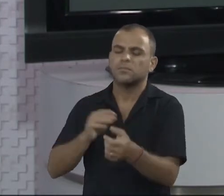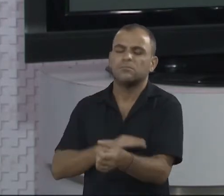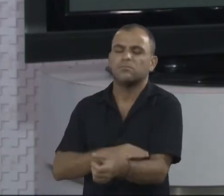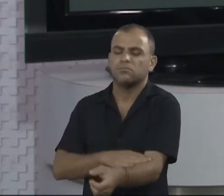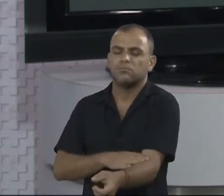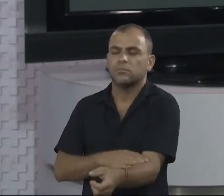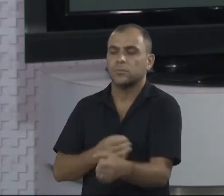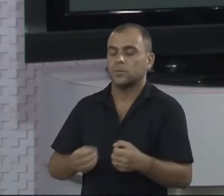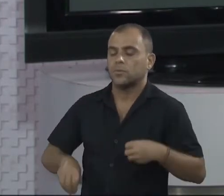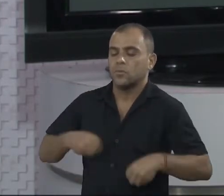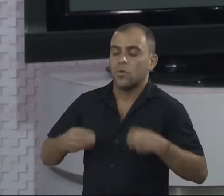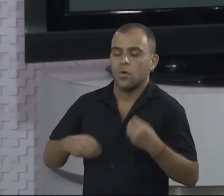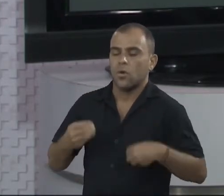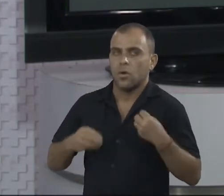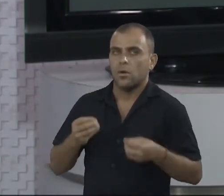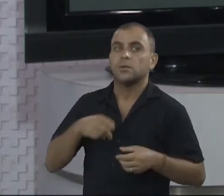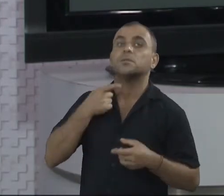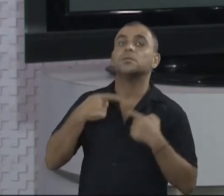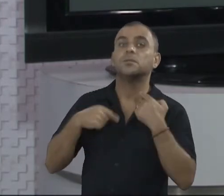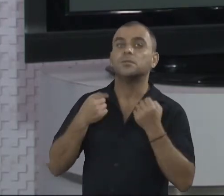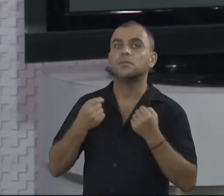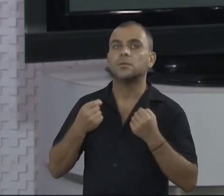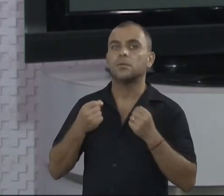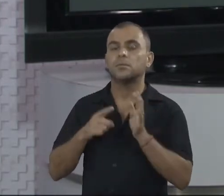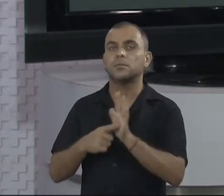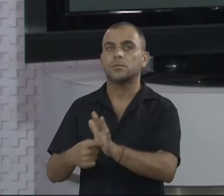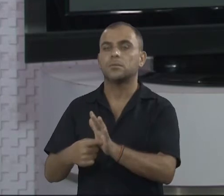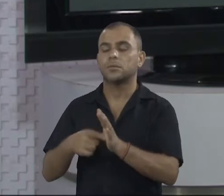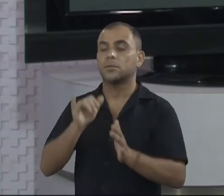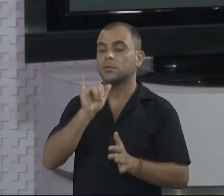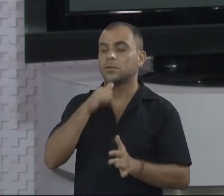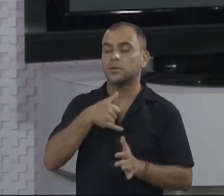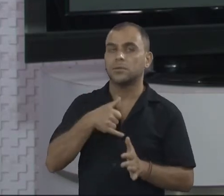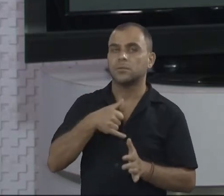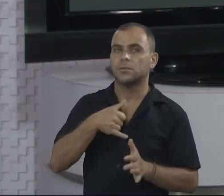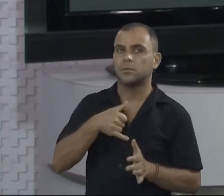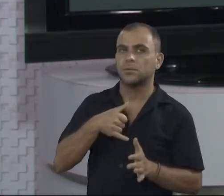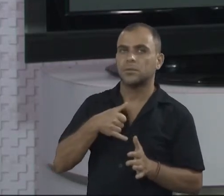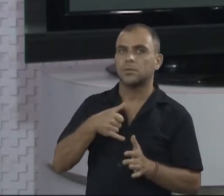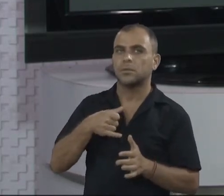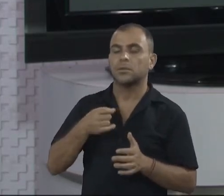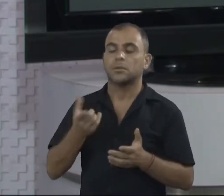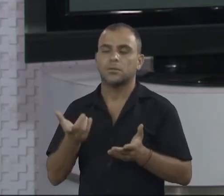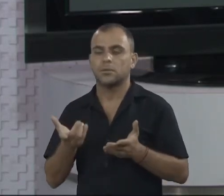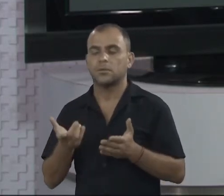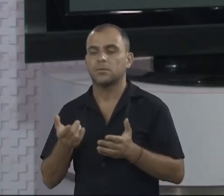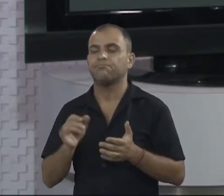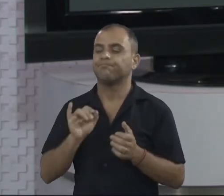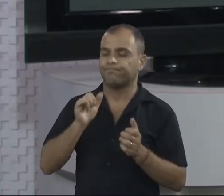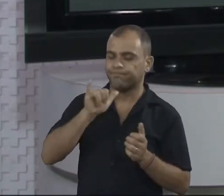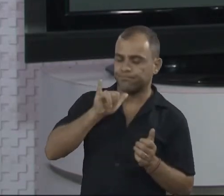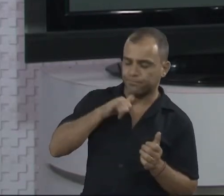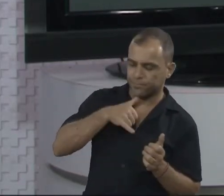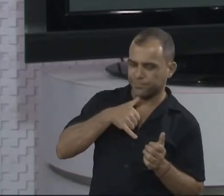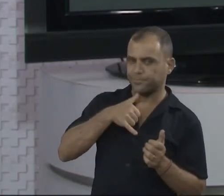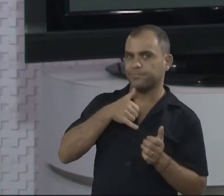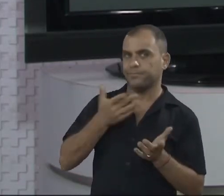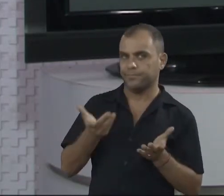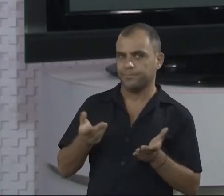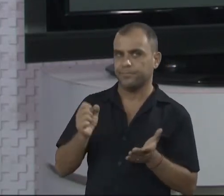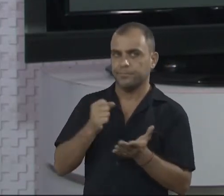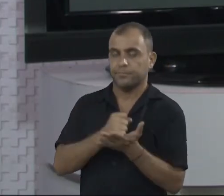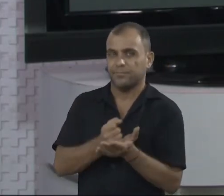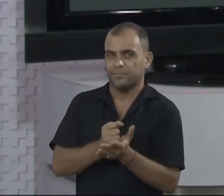causa. Então, aqui a gente vai ver um pouco sobre as depressoras. Bom, as depressoras, como o nome já diz, ela deprime.